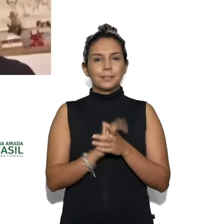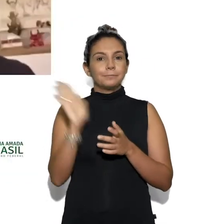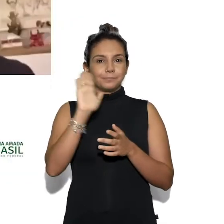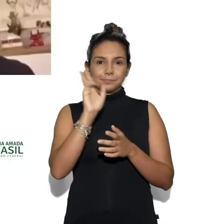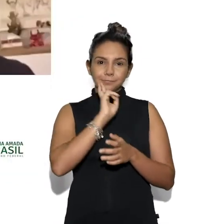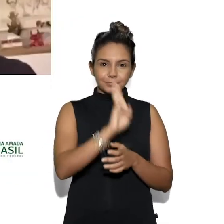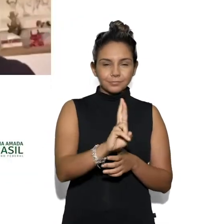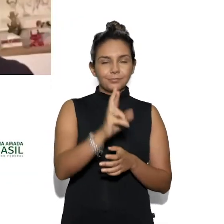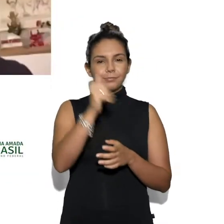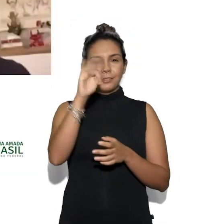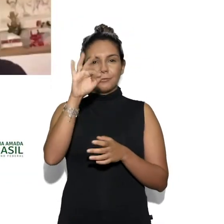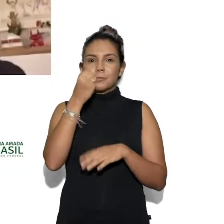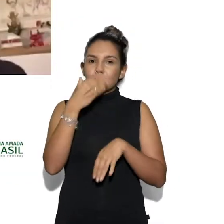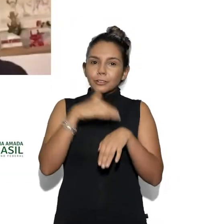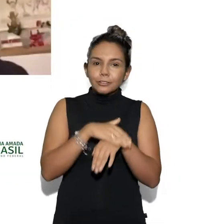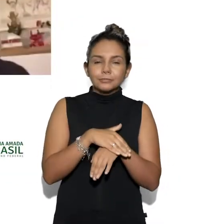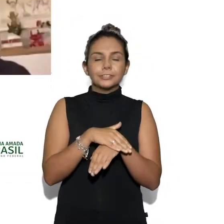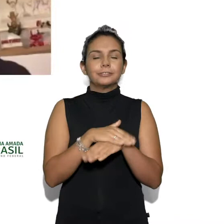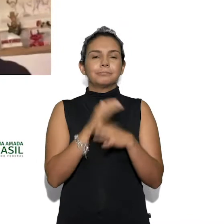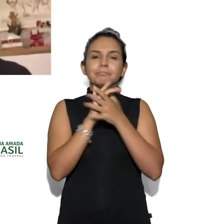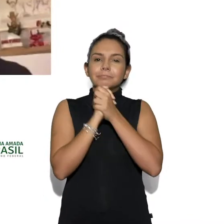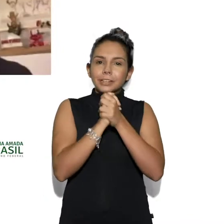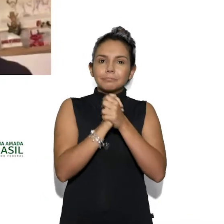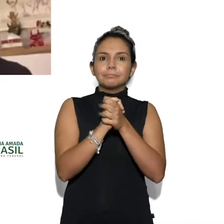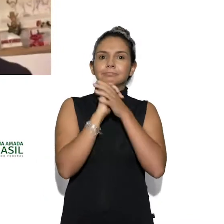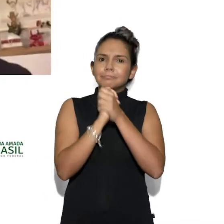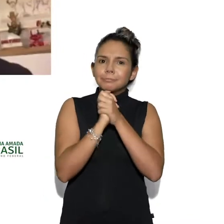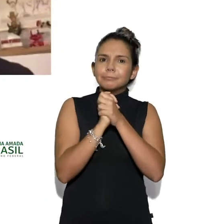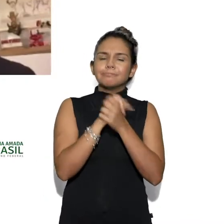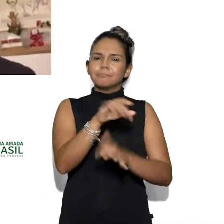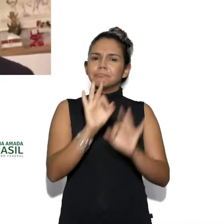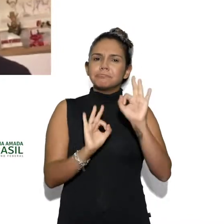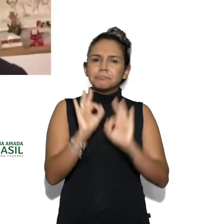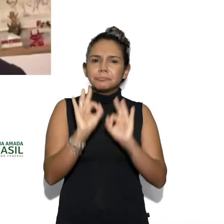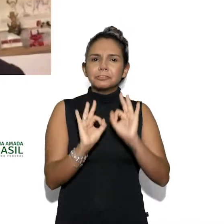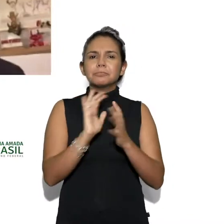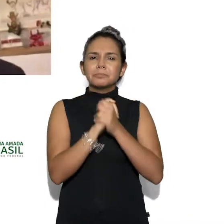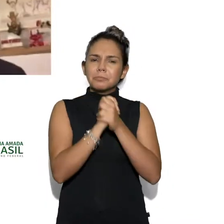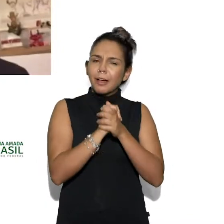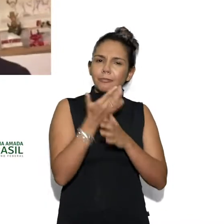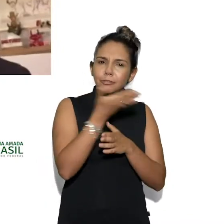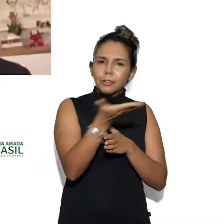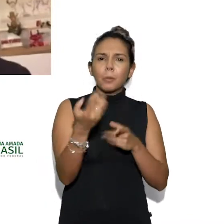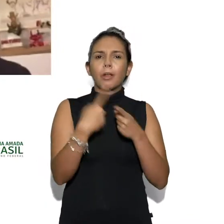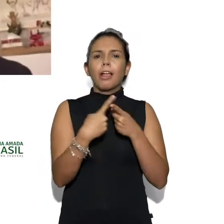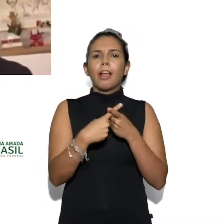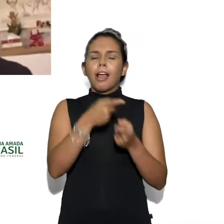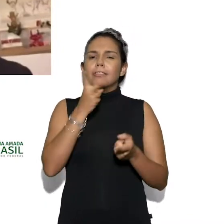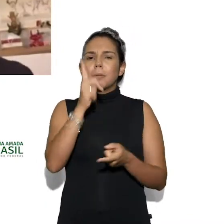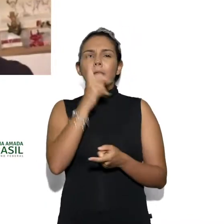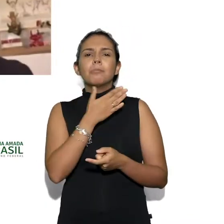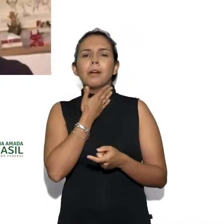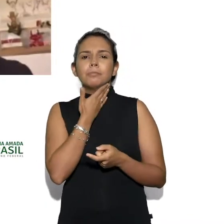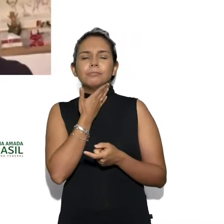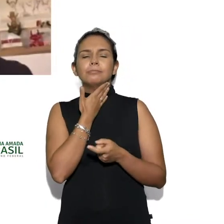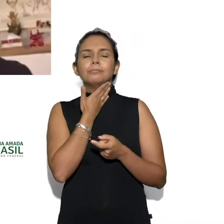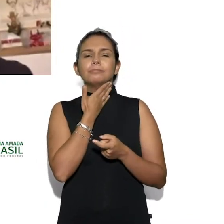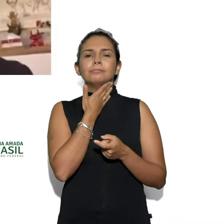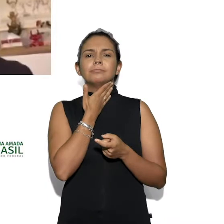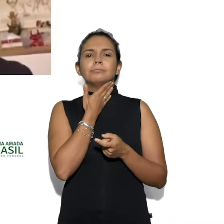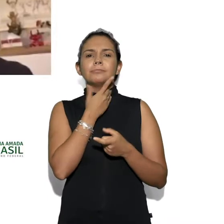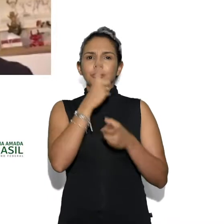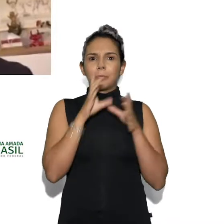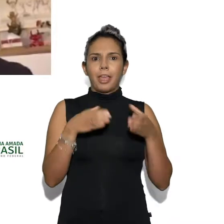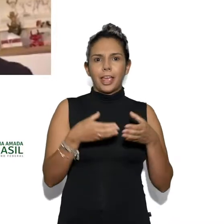Afonso, boa noite, olá. Antes de mais, parabéns por esse projeto, parabéns a você, porque o Sempre o Papo, sendo